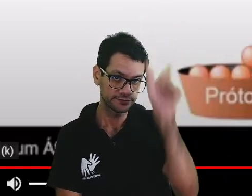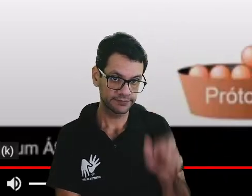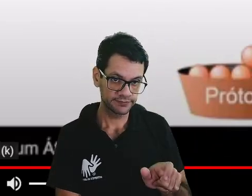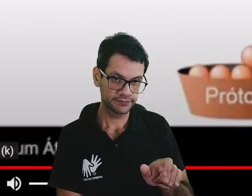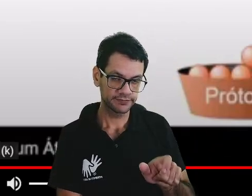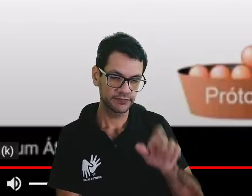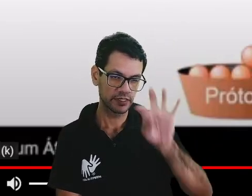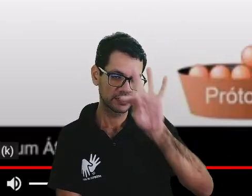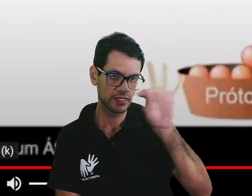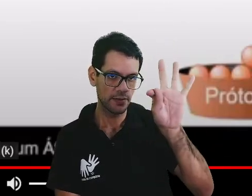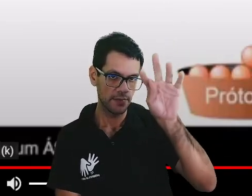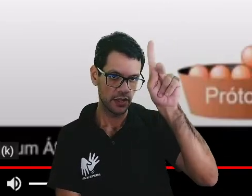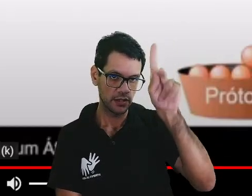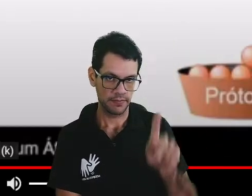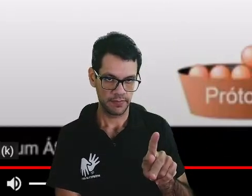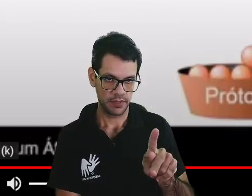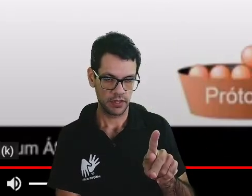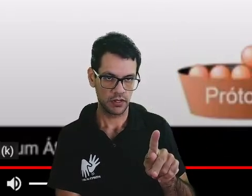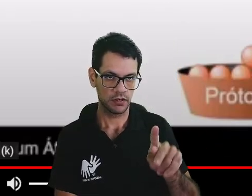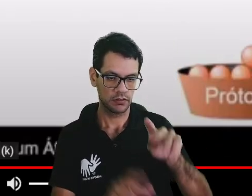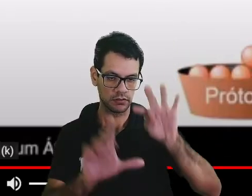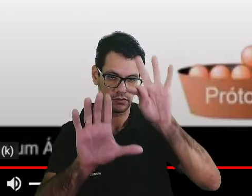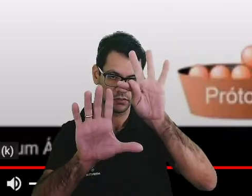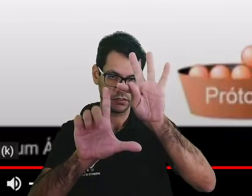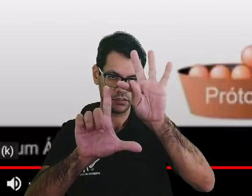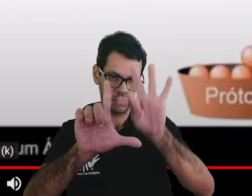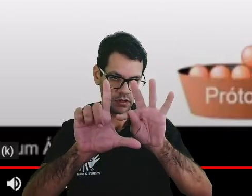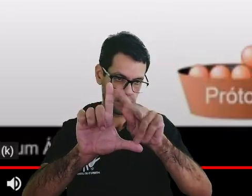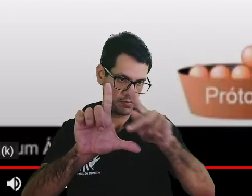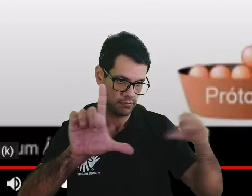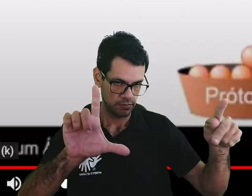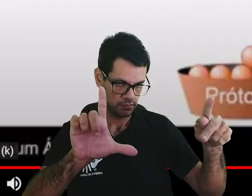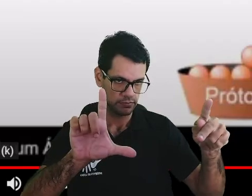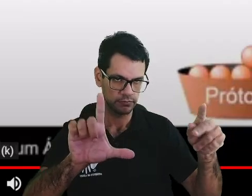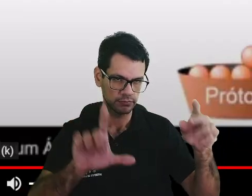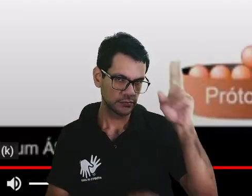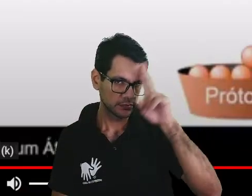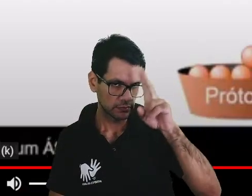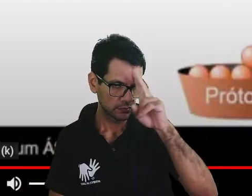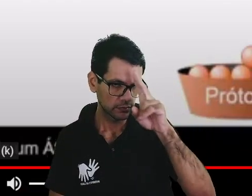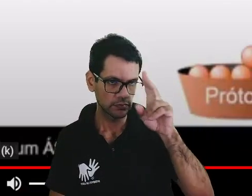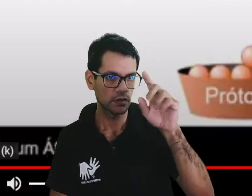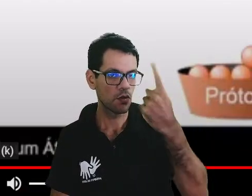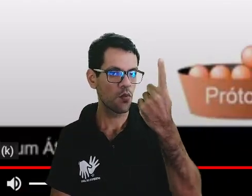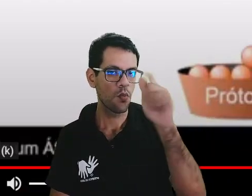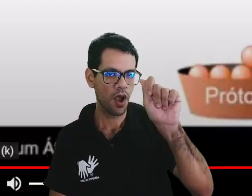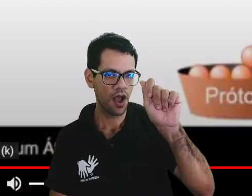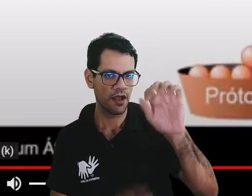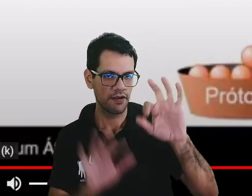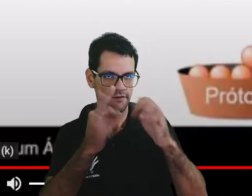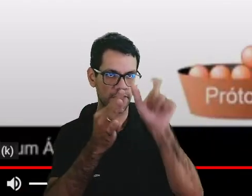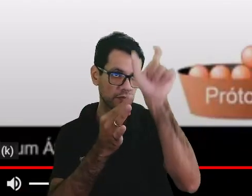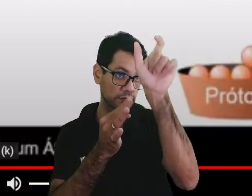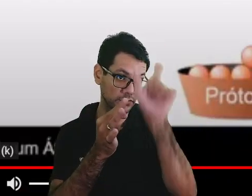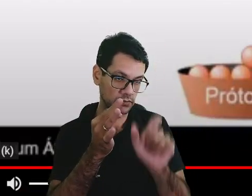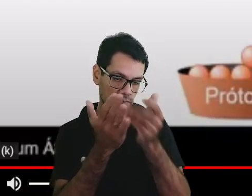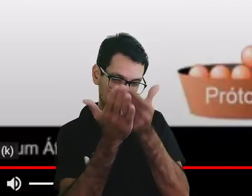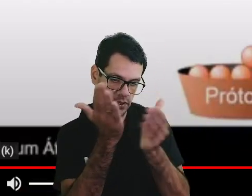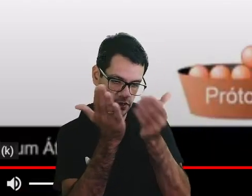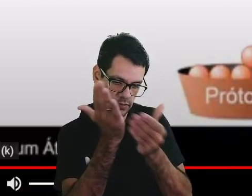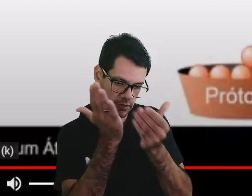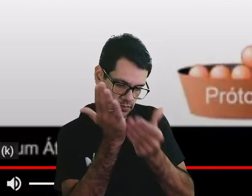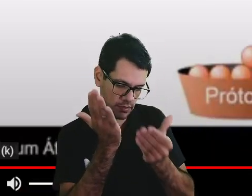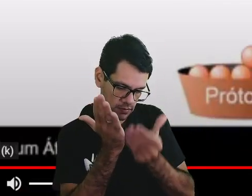esse momento para ver, eles tendem a perder elétrons, né? Lembram disso? Vou fazer uma revisãozinha. Eles tendem a perder